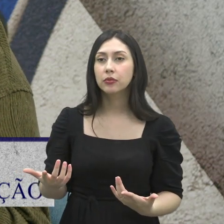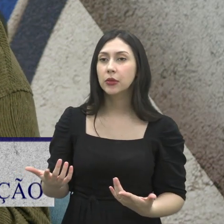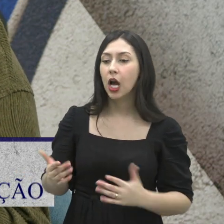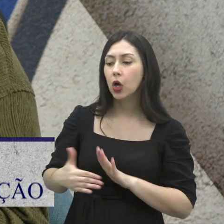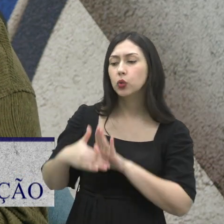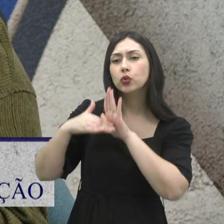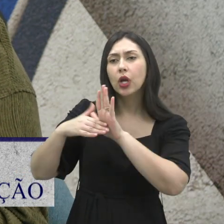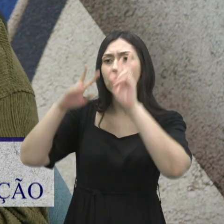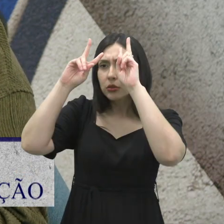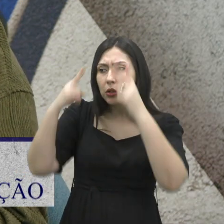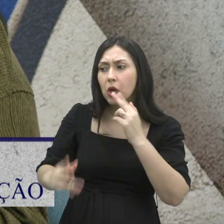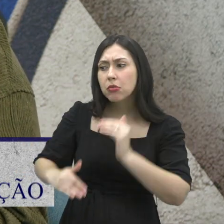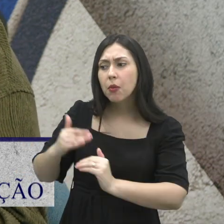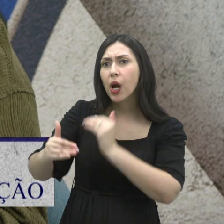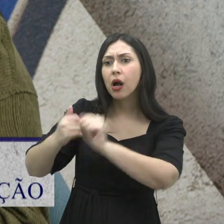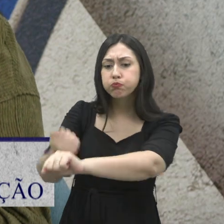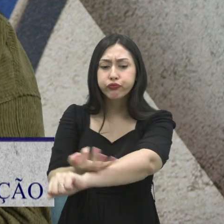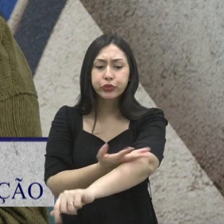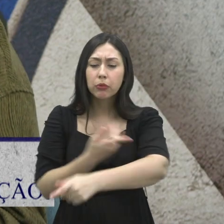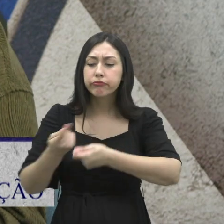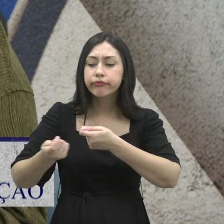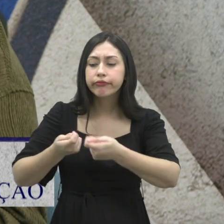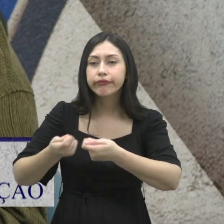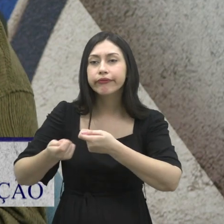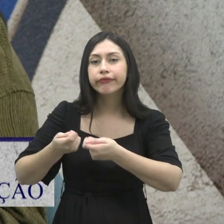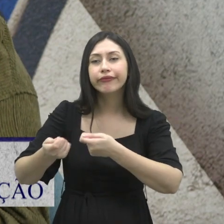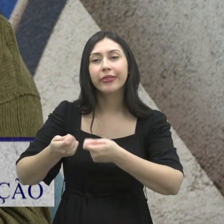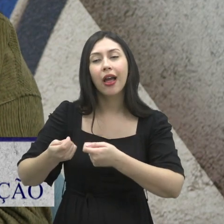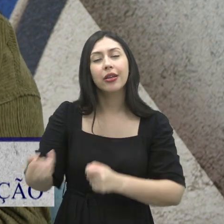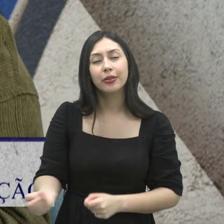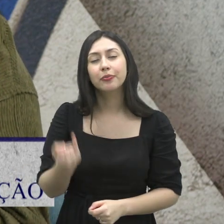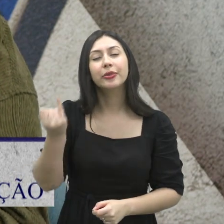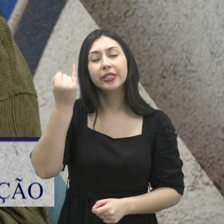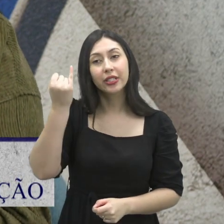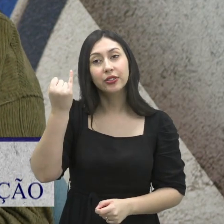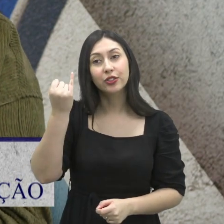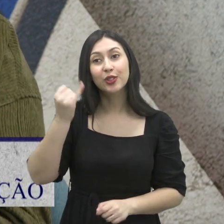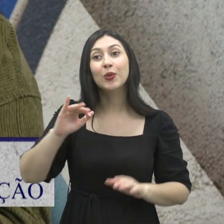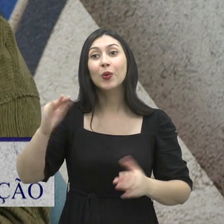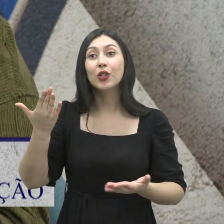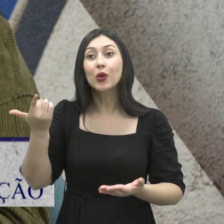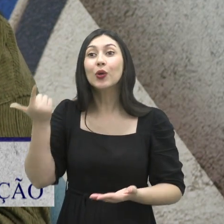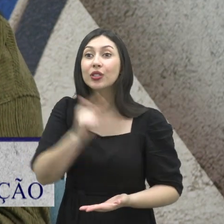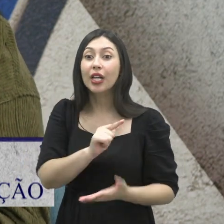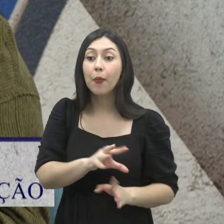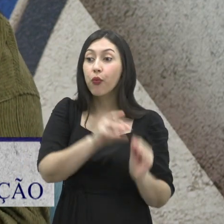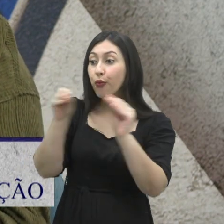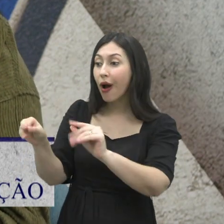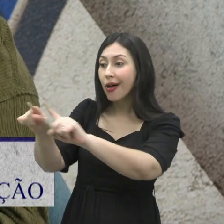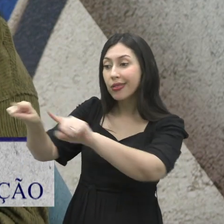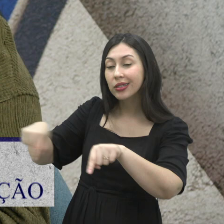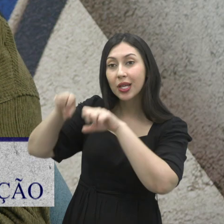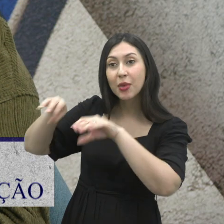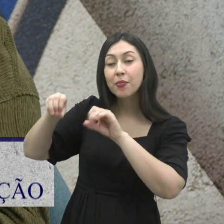trabalhar o desenvolvimento humano, a inteligência emocional fora da sala de aula é muito importante. Mas quando a gente traz isso para dentro da sala de aula,